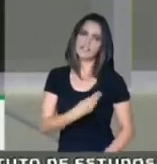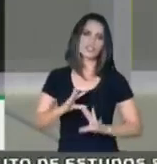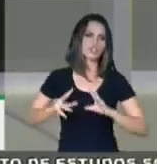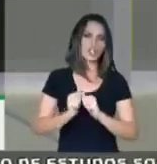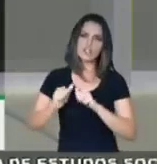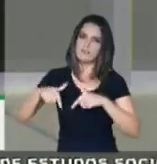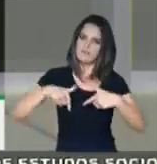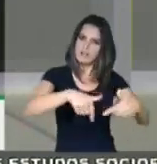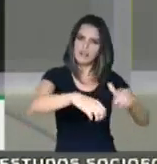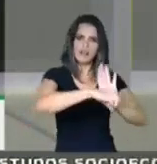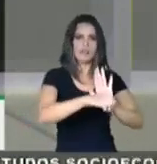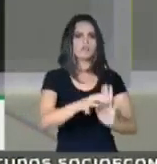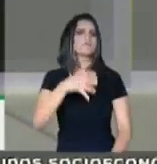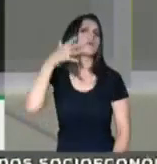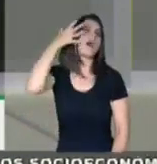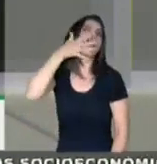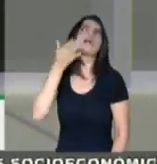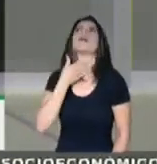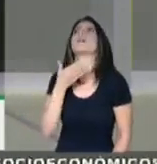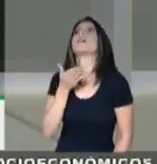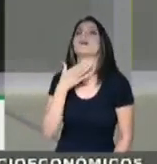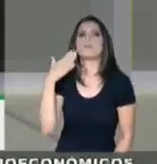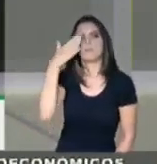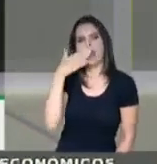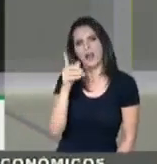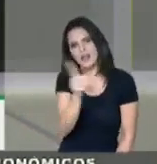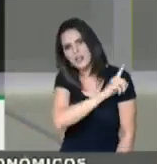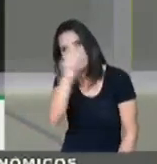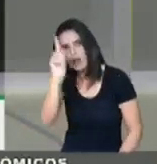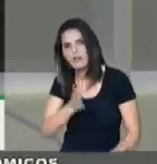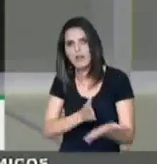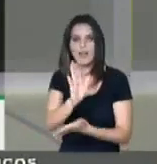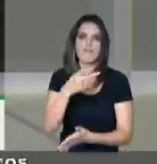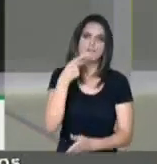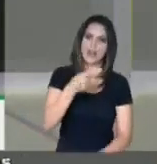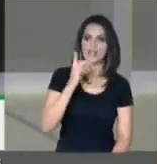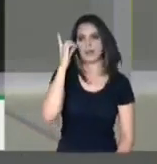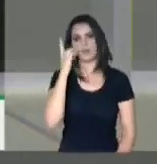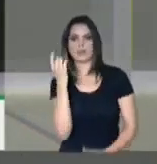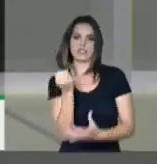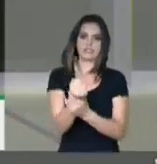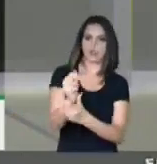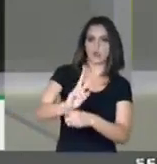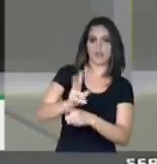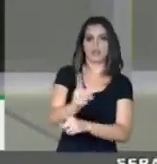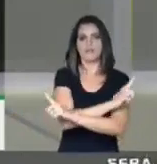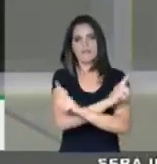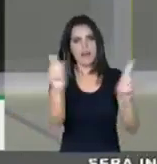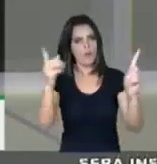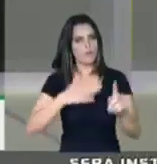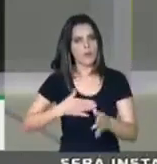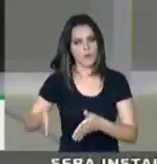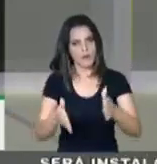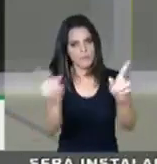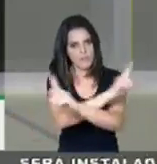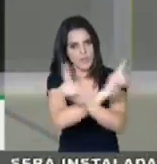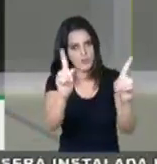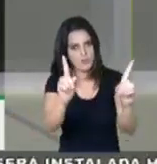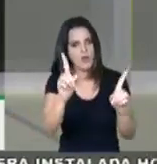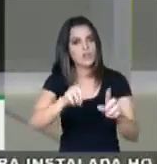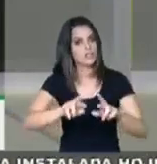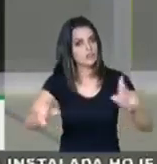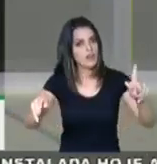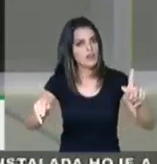foi fazendo discurso fácil e barato em época de eleição para ser eleito dizendo que é deputado da segurança pública. Não é esse o meu caminho. Meu